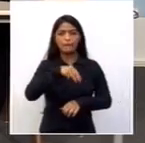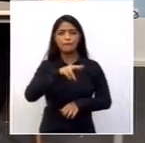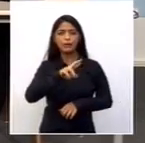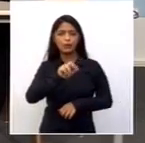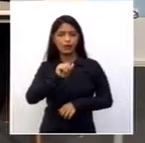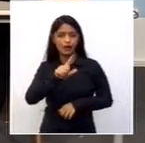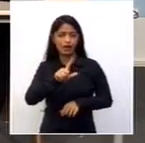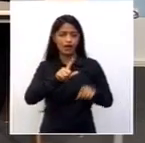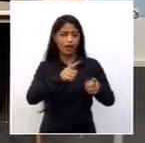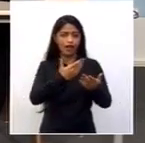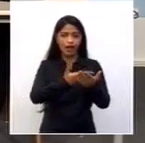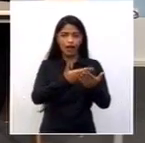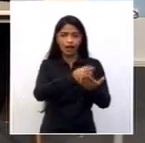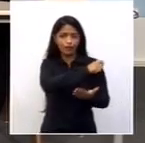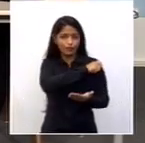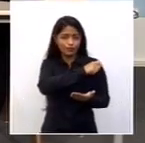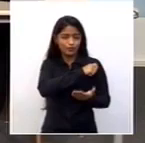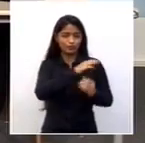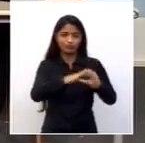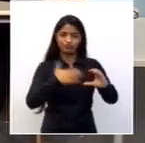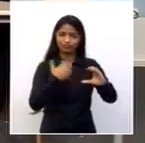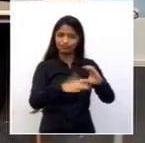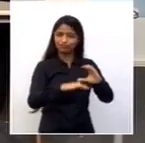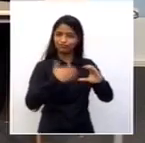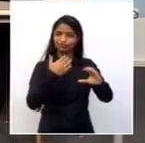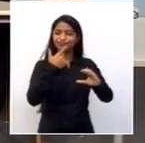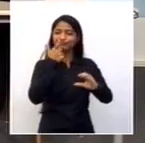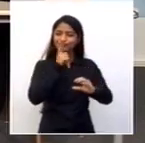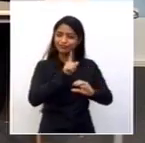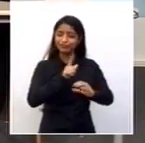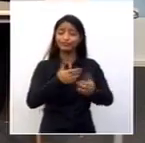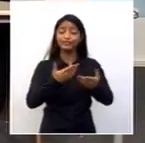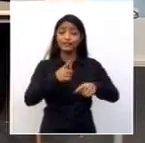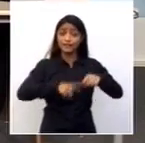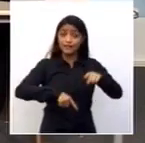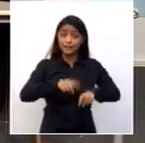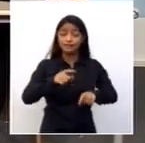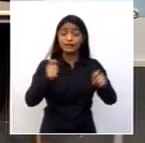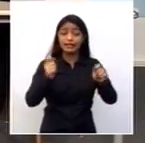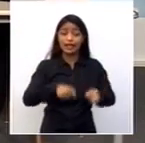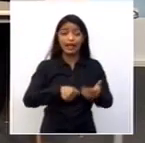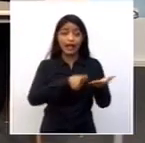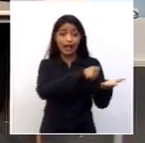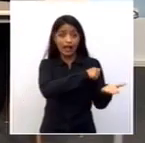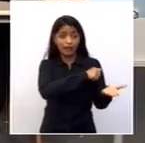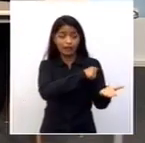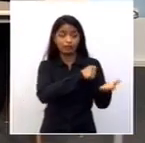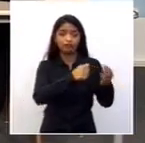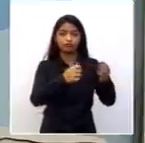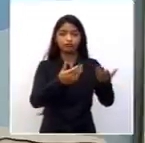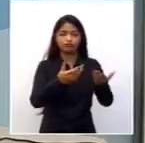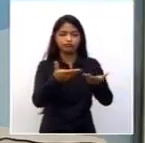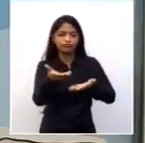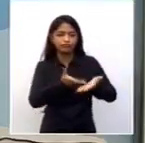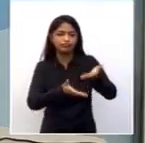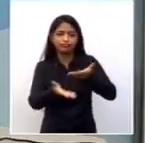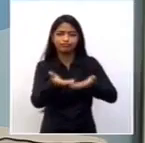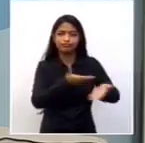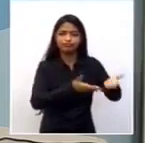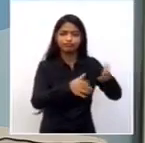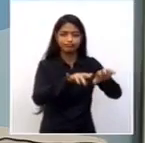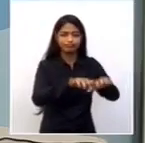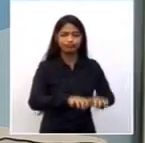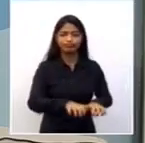é uma ferramenta que é colaborativa, né? Os estudantes podem colaborar entre si, é muito interessante.